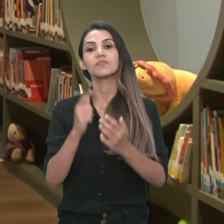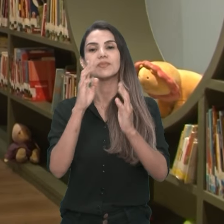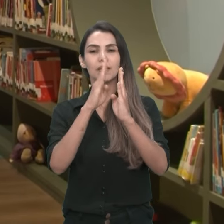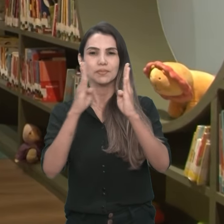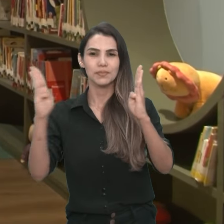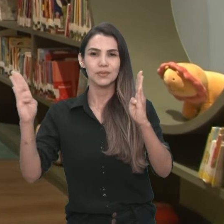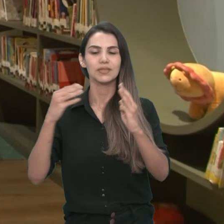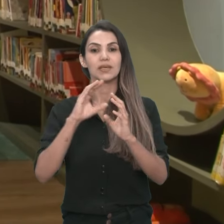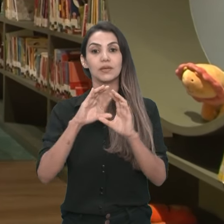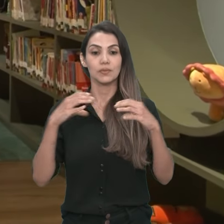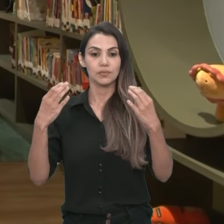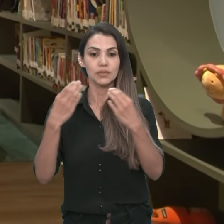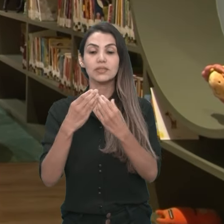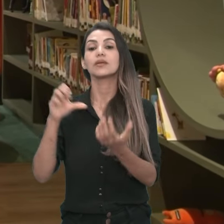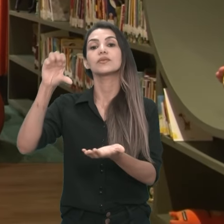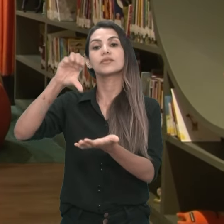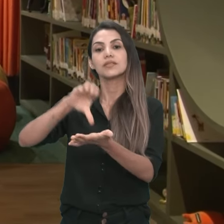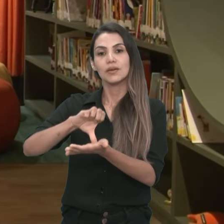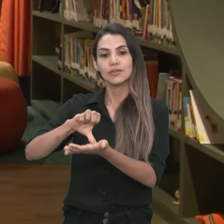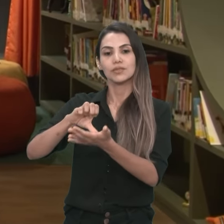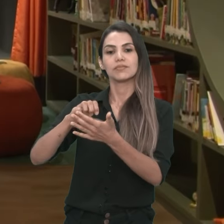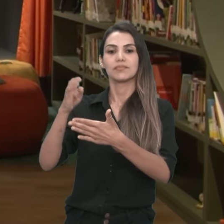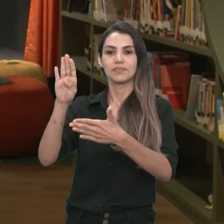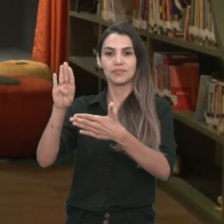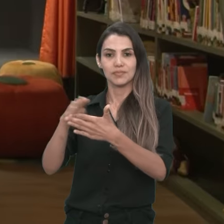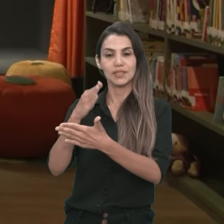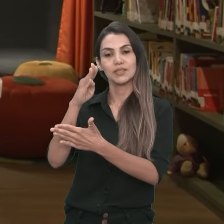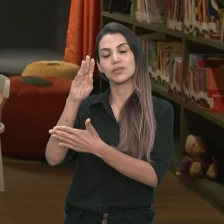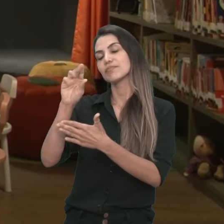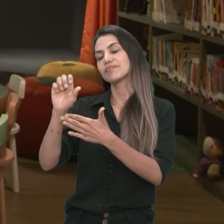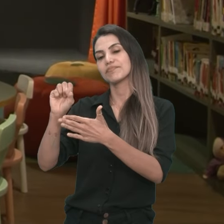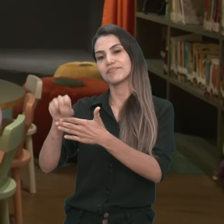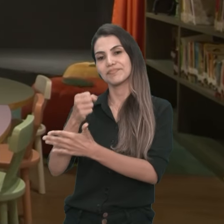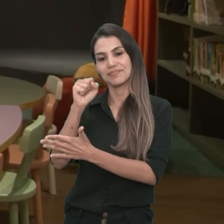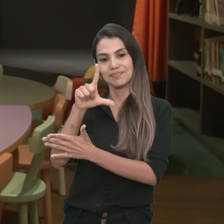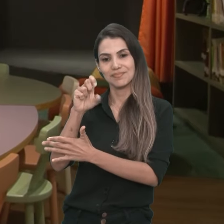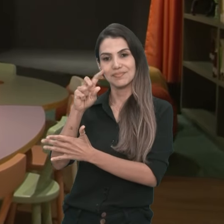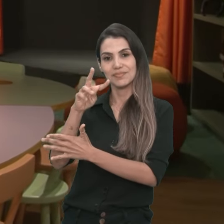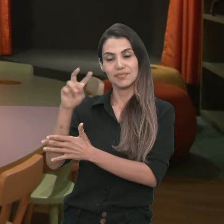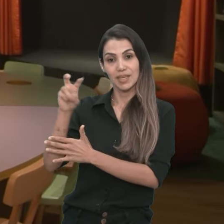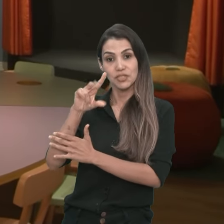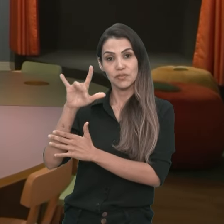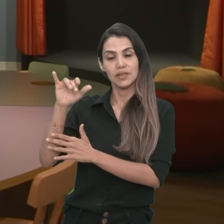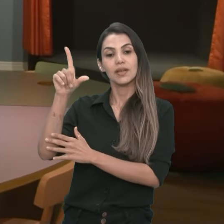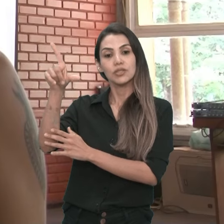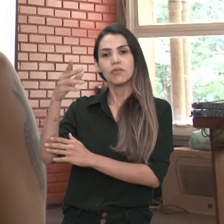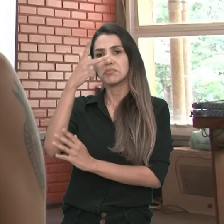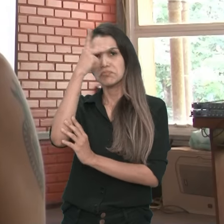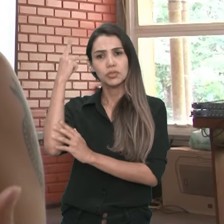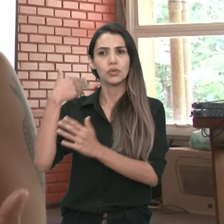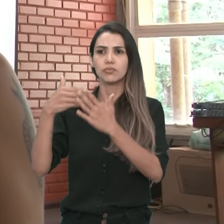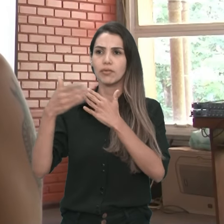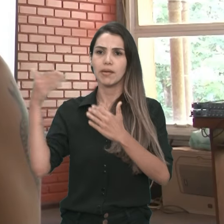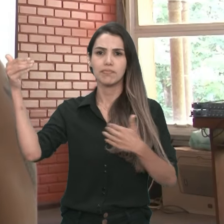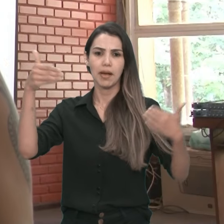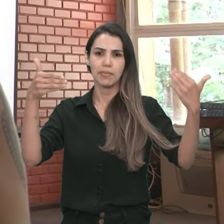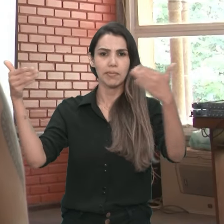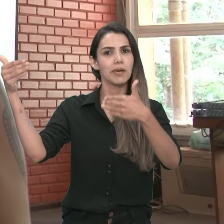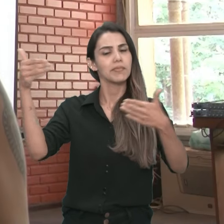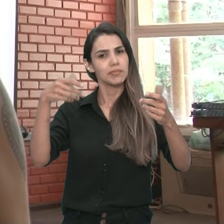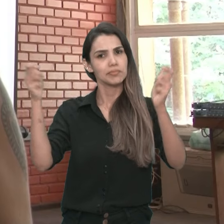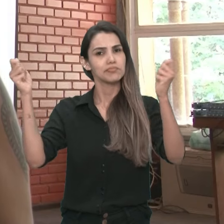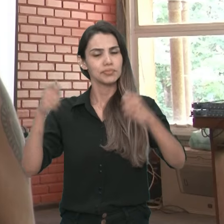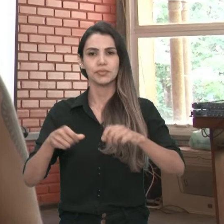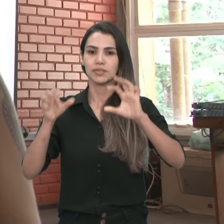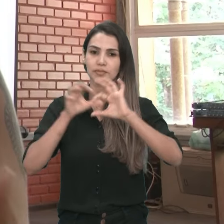Comunitária fica localizada no Setor Leste Vila Nova e Visa não apenas atender os associados mas também a